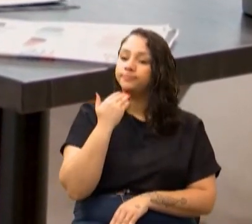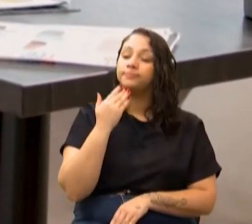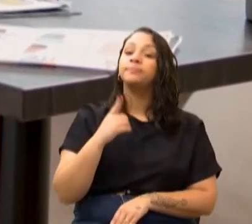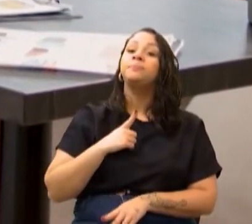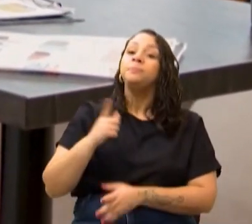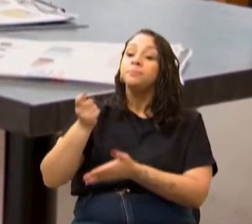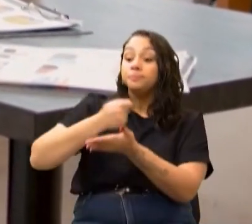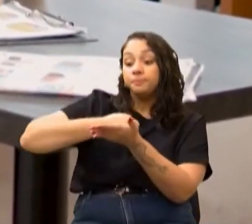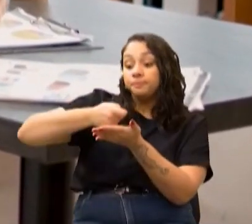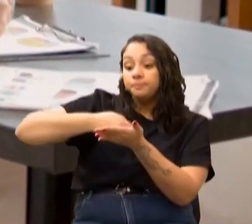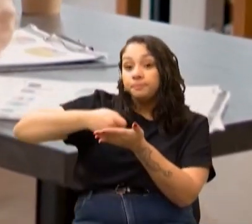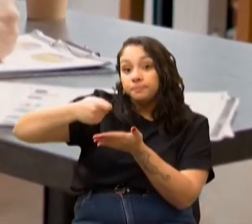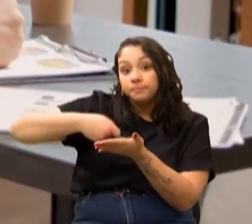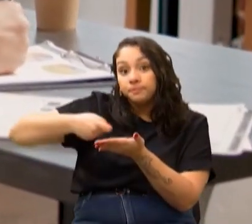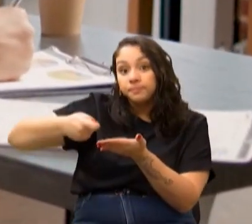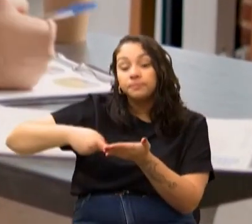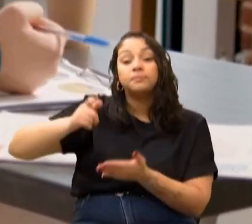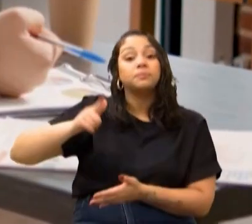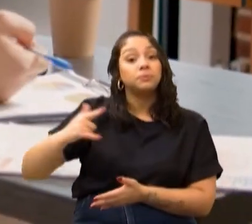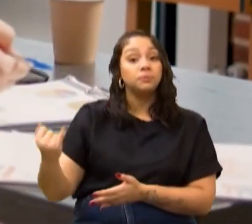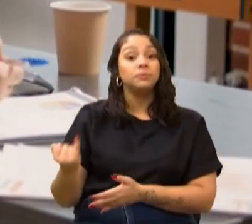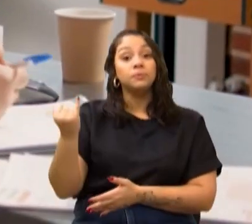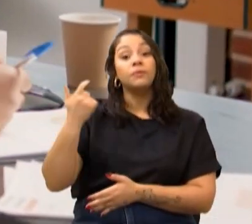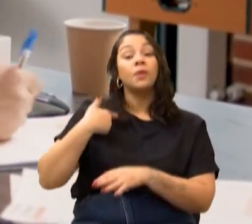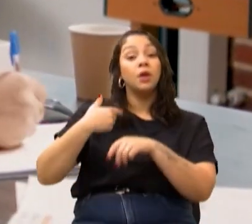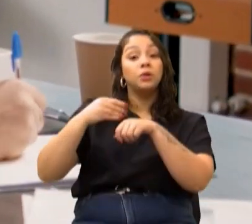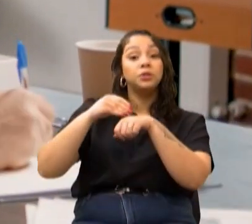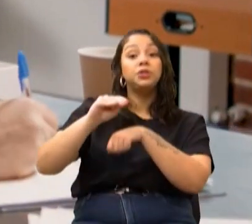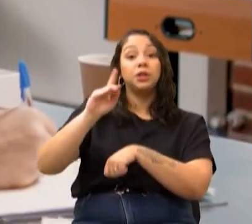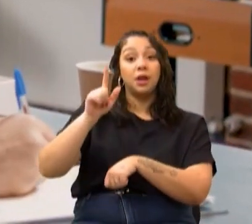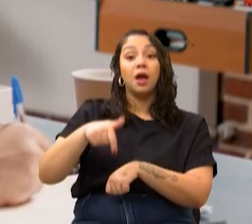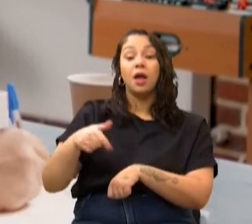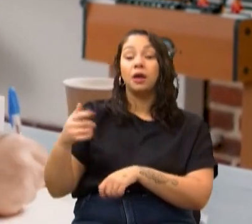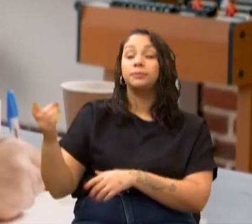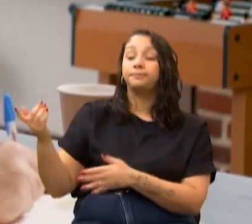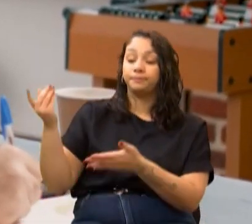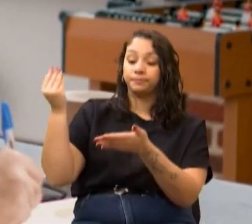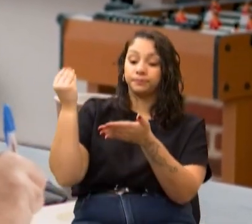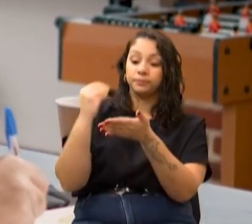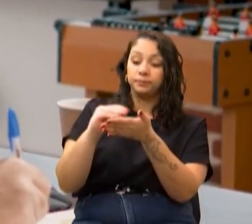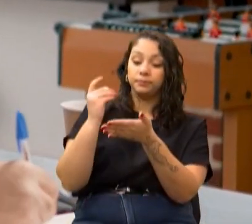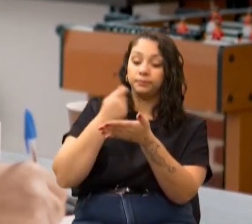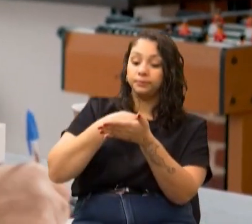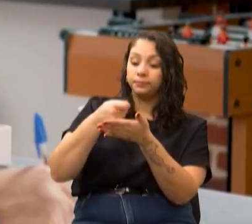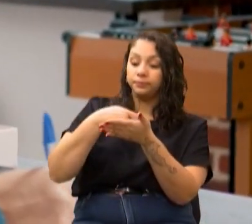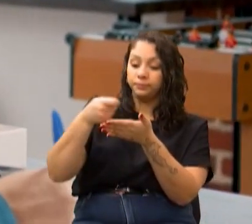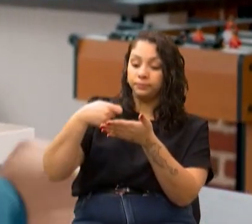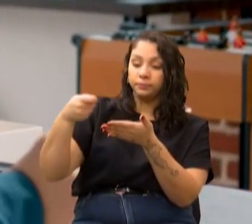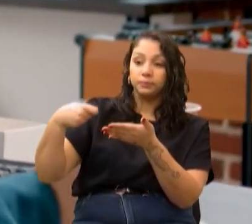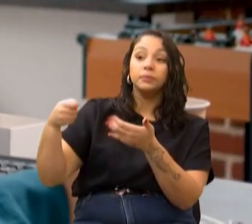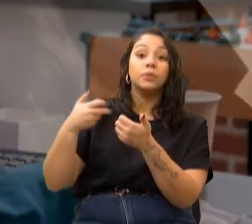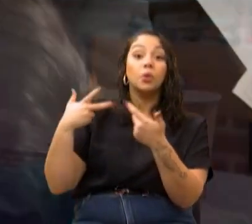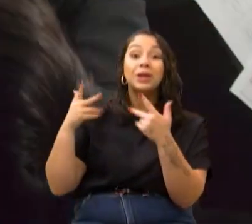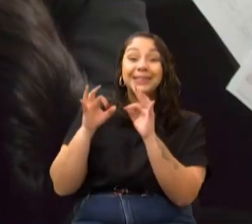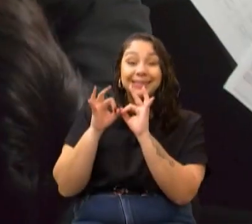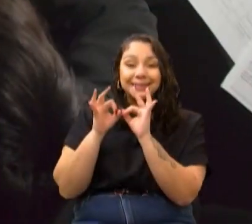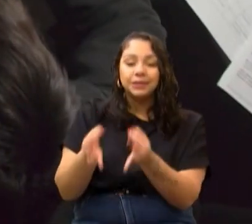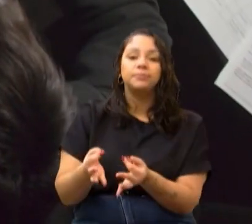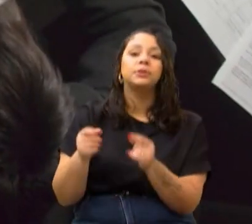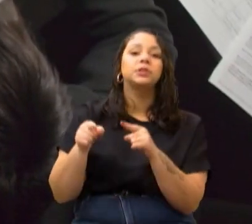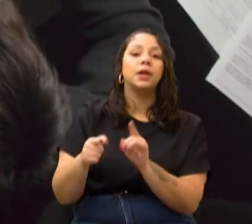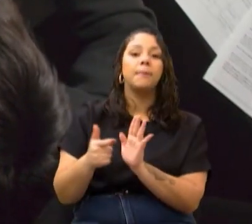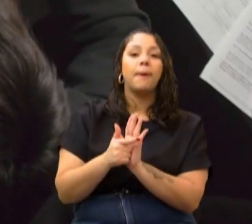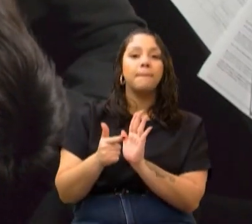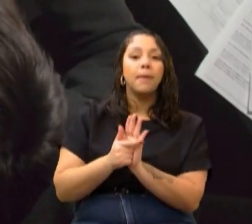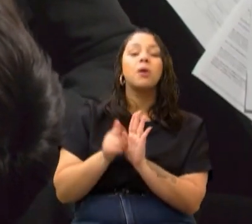A coordenação motor, o fato de escrever é muito importante. Então, a recomendação que eu tenho é: coloca num papel, por mais simples